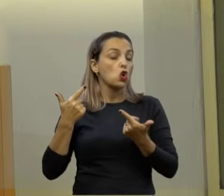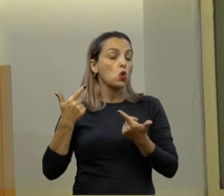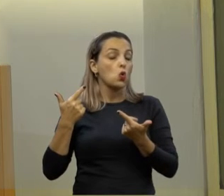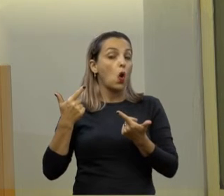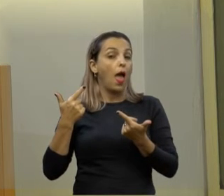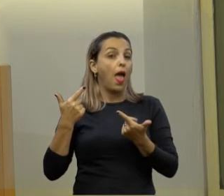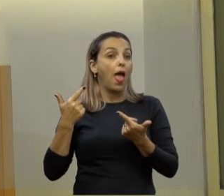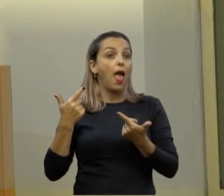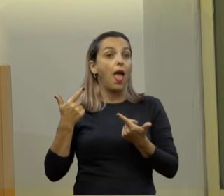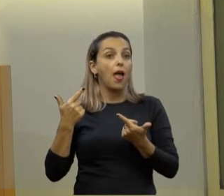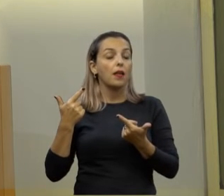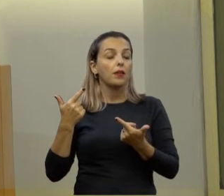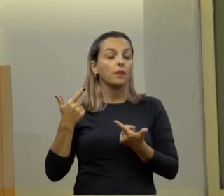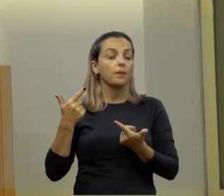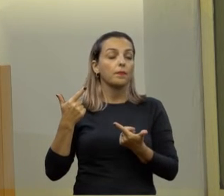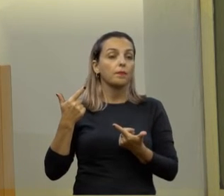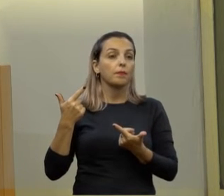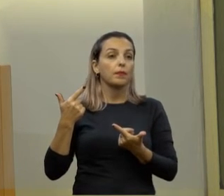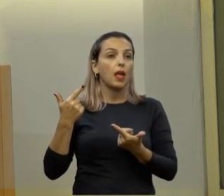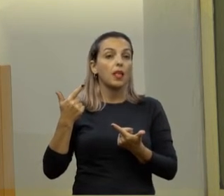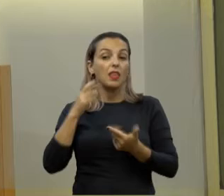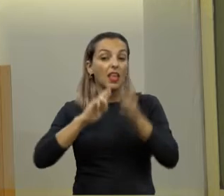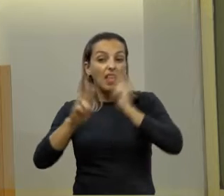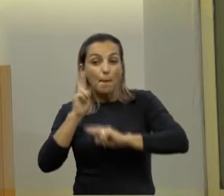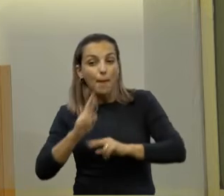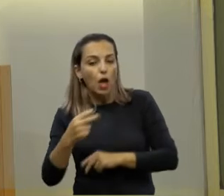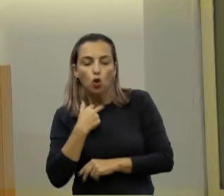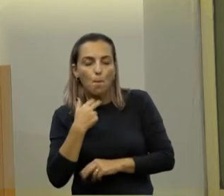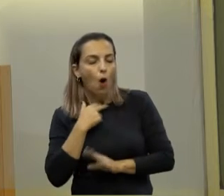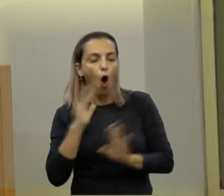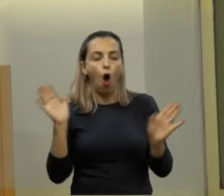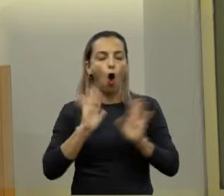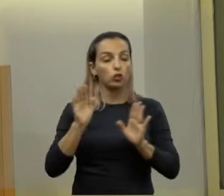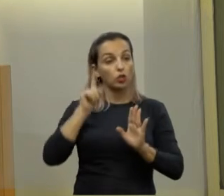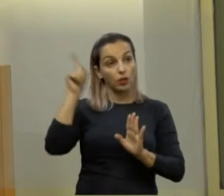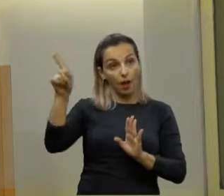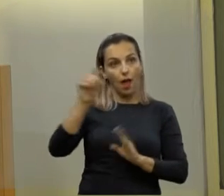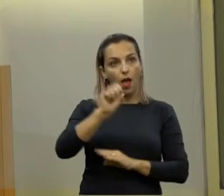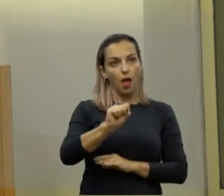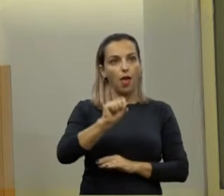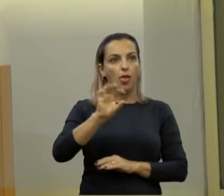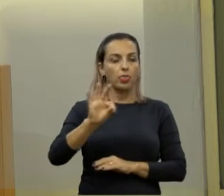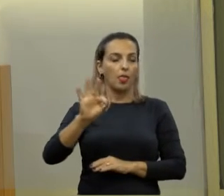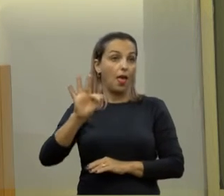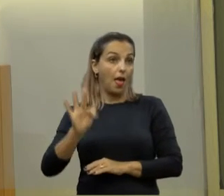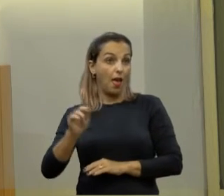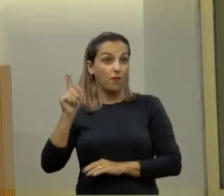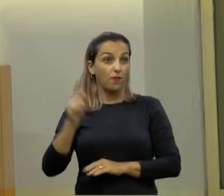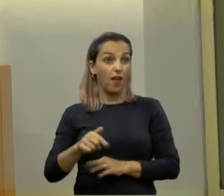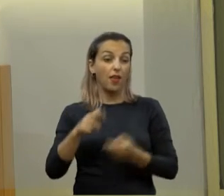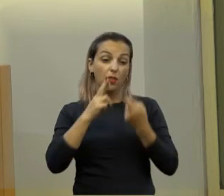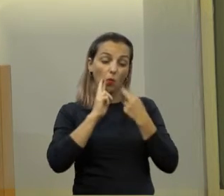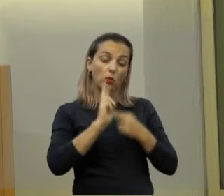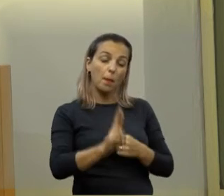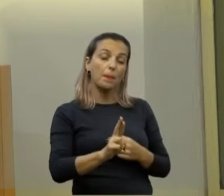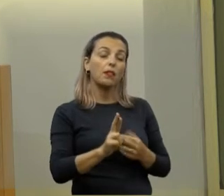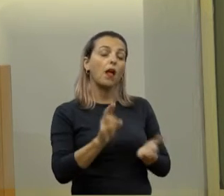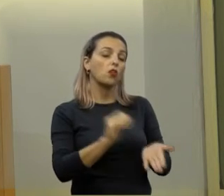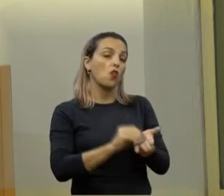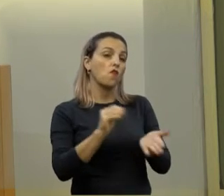de recurso no Supremo Tribunal Federal então será seria uma irresponsabilidade da do